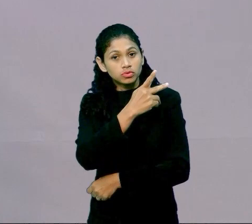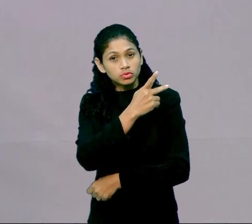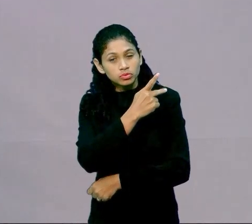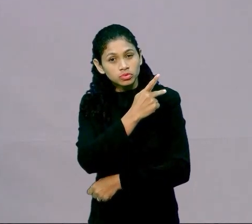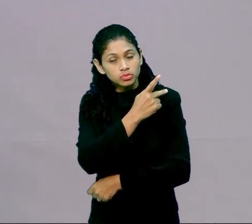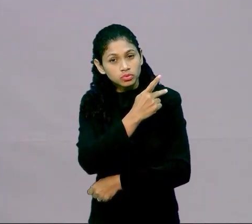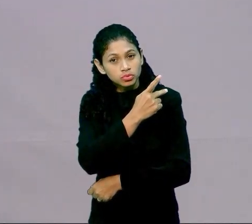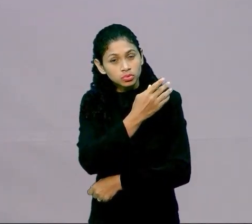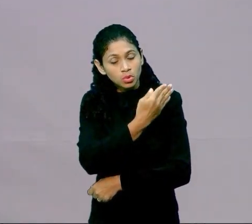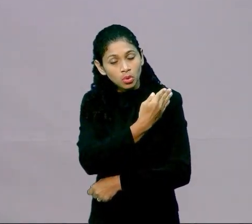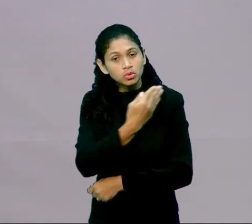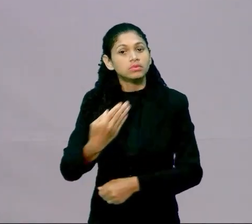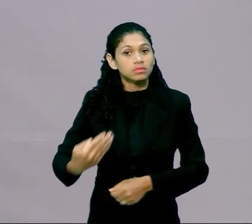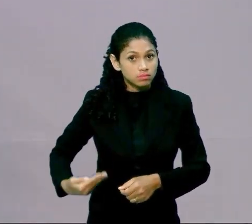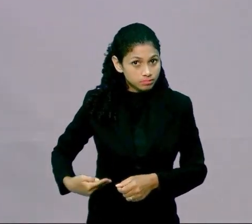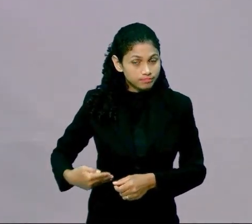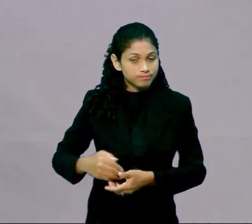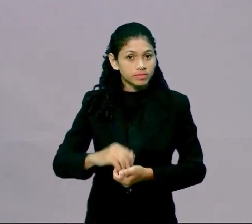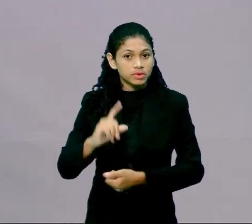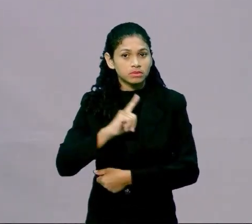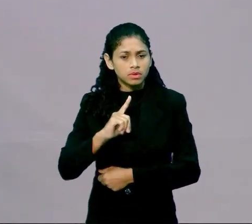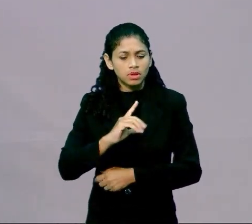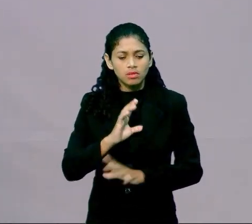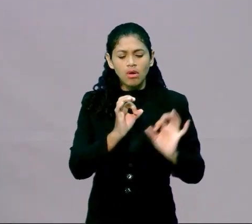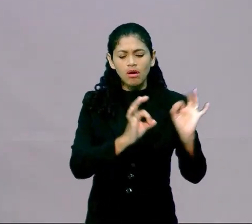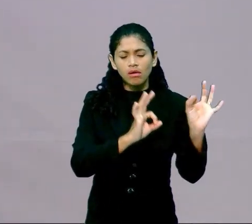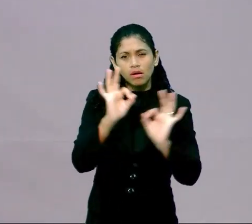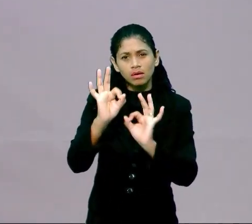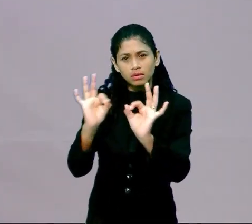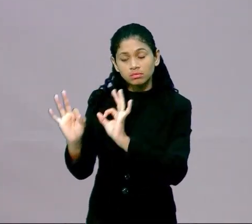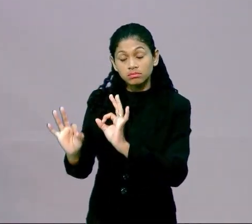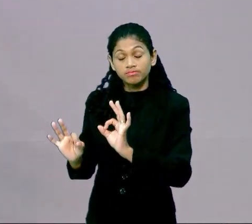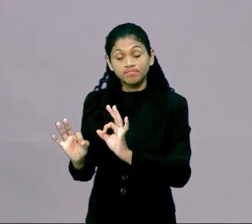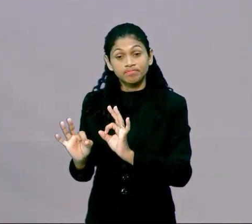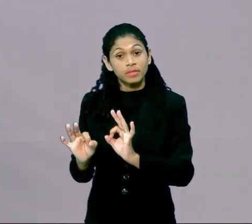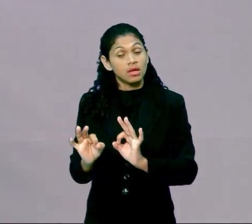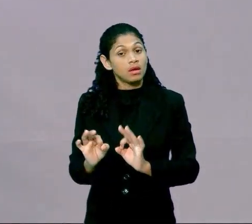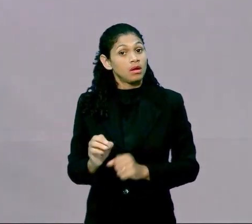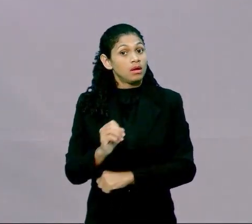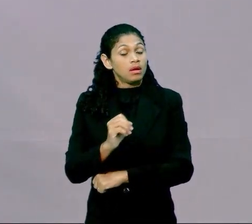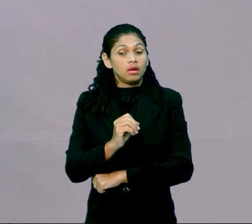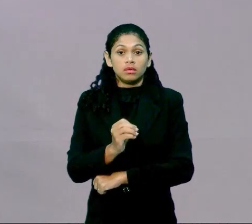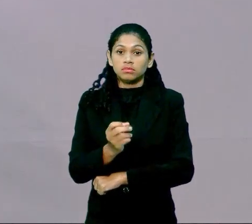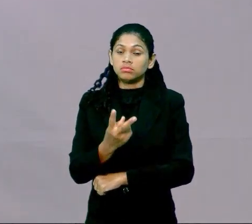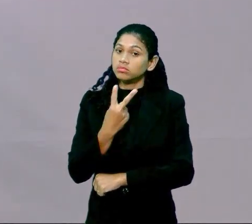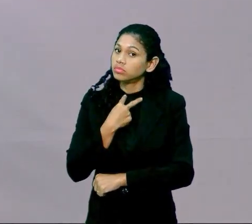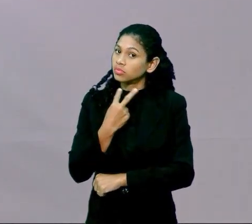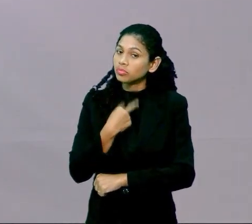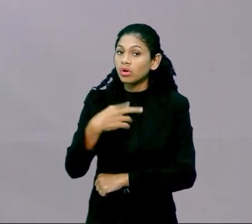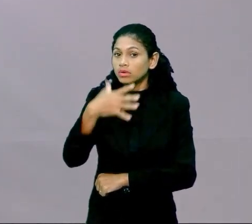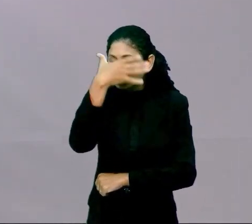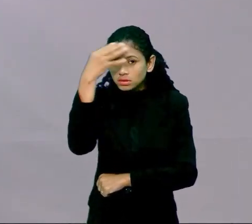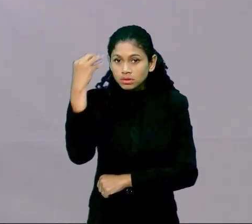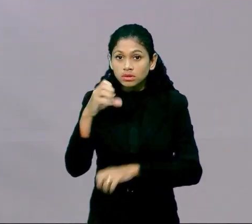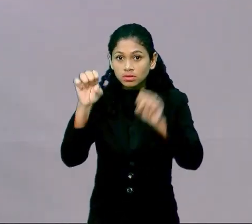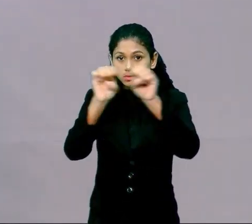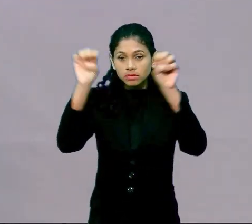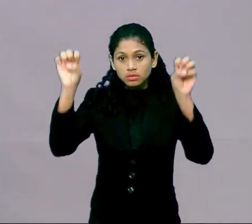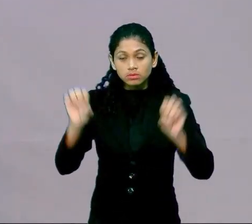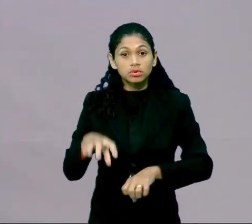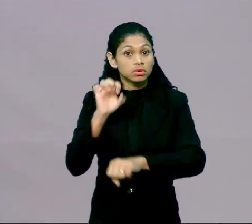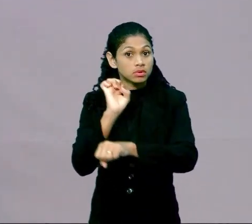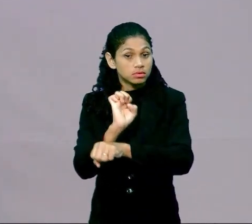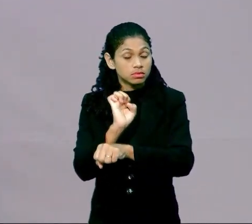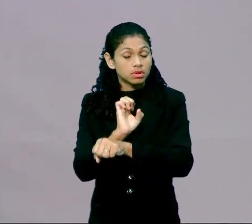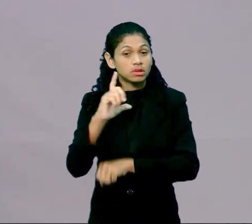existe todo um aparato. E, claro, nós não podemos esquecer que na estrutura de Estado tem que existir todo um